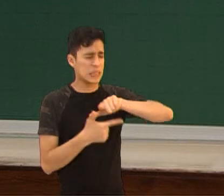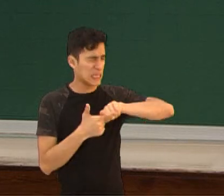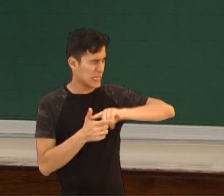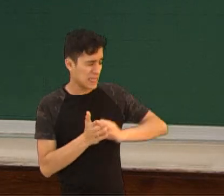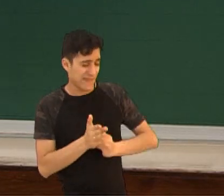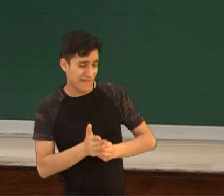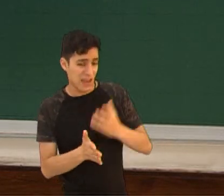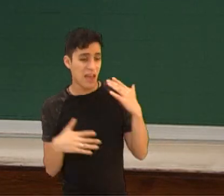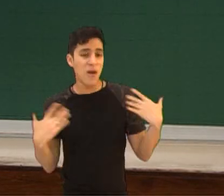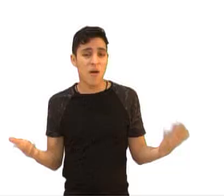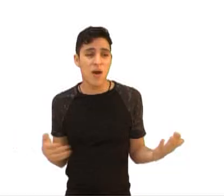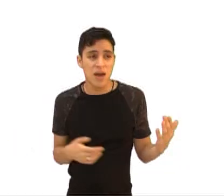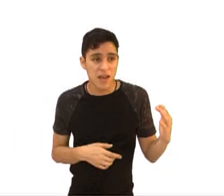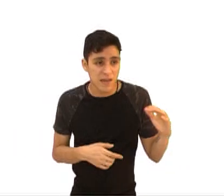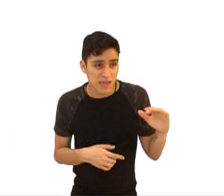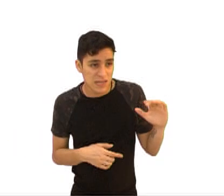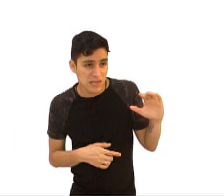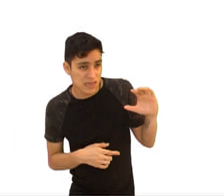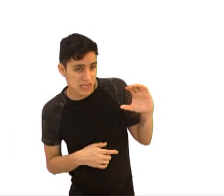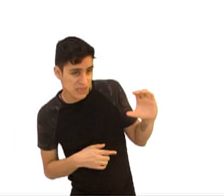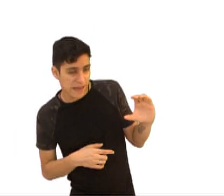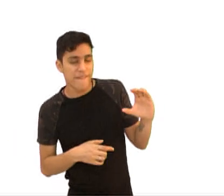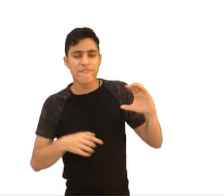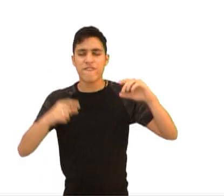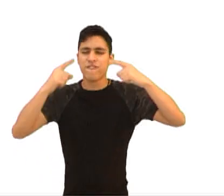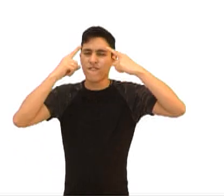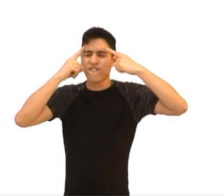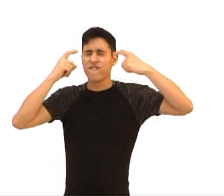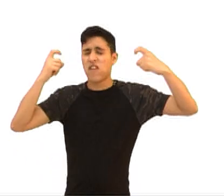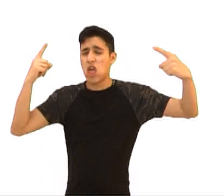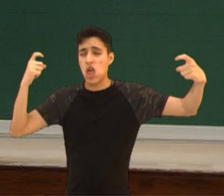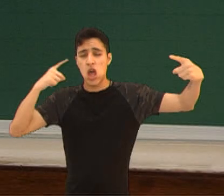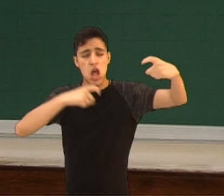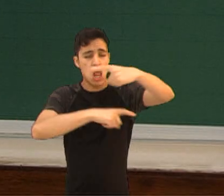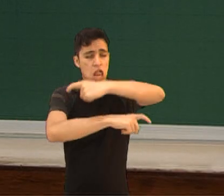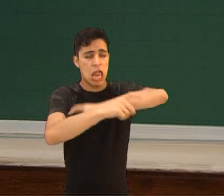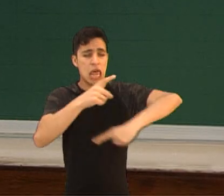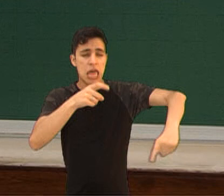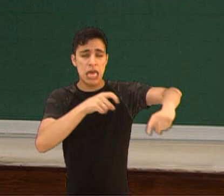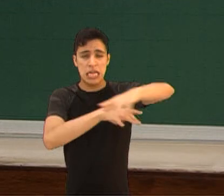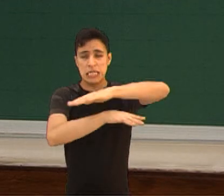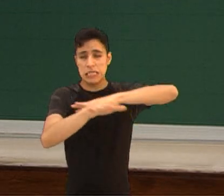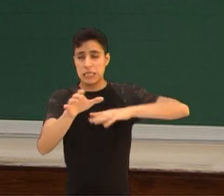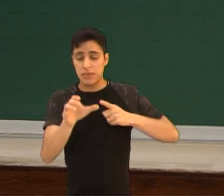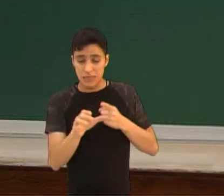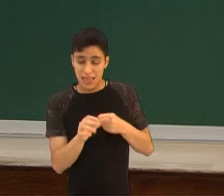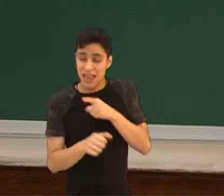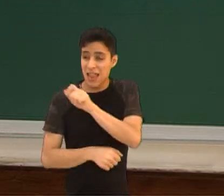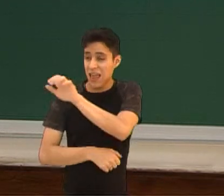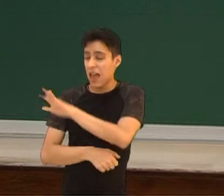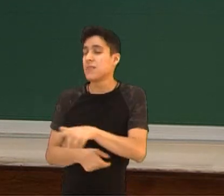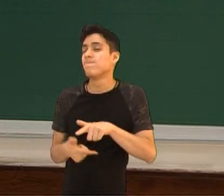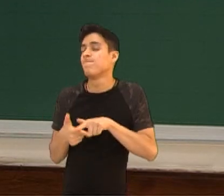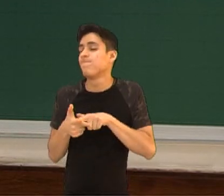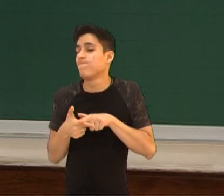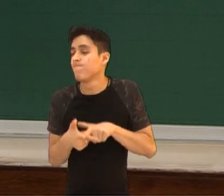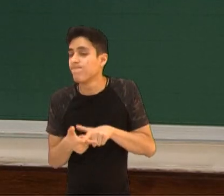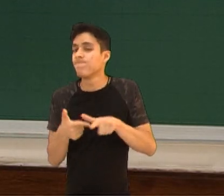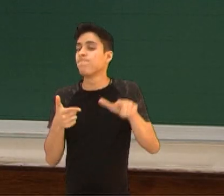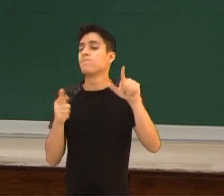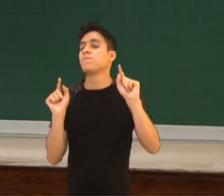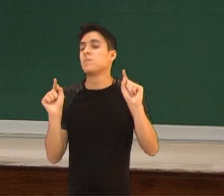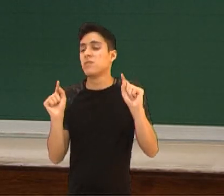a violência urbana. É uma preocupação recorrente na Ásia por conta das desigualdades. Isso é um fator